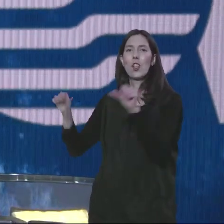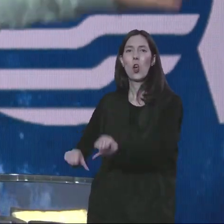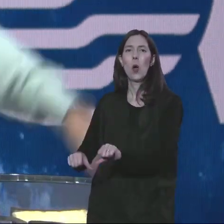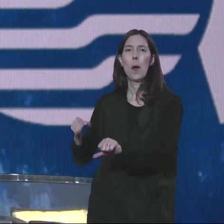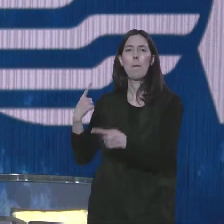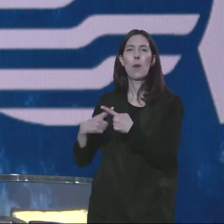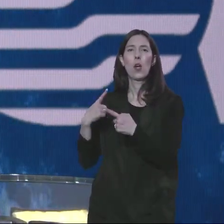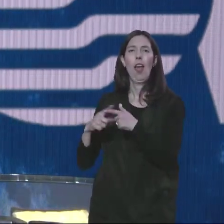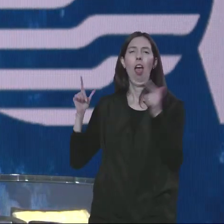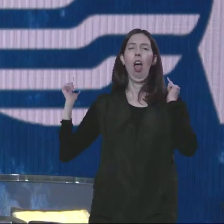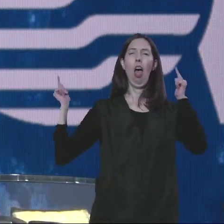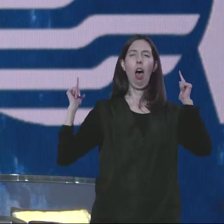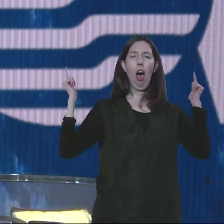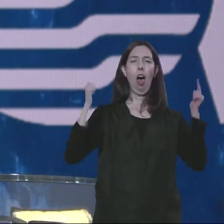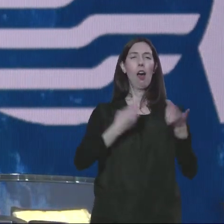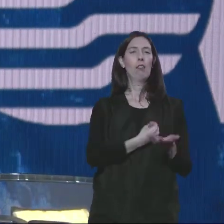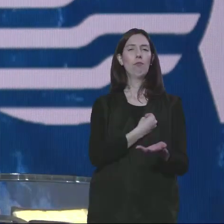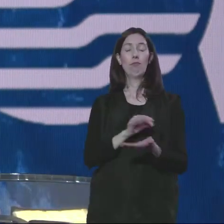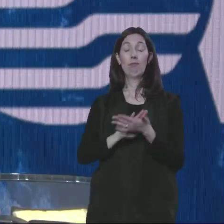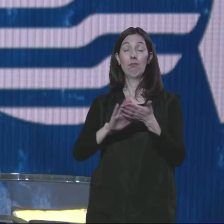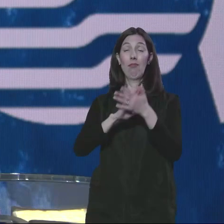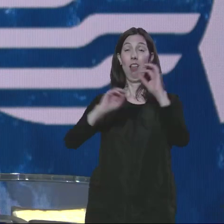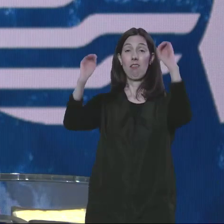a sua vida.